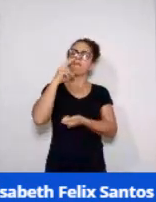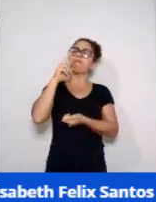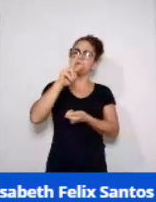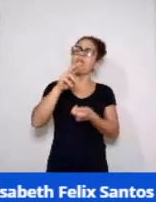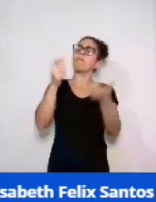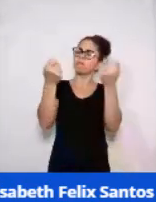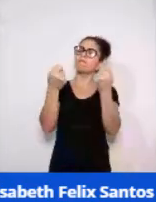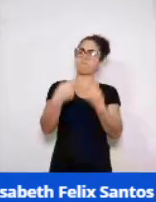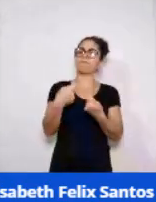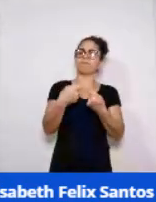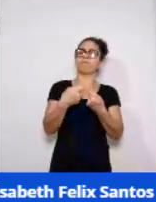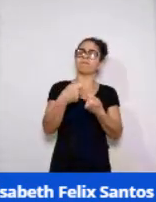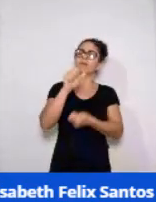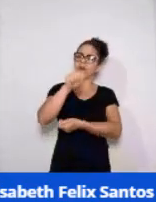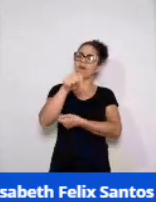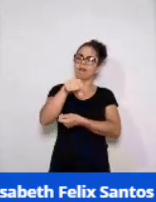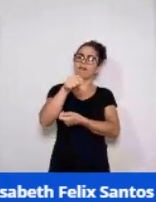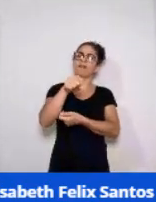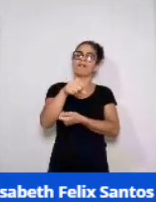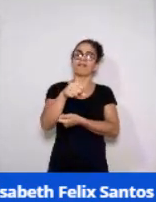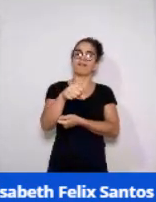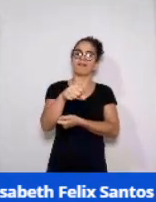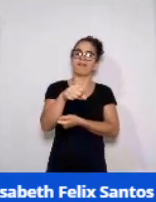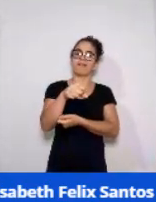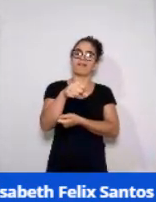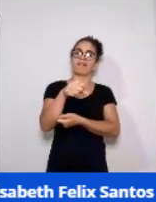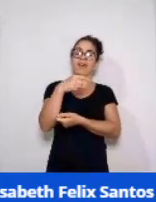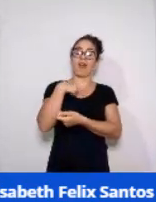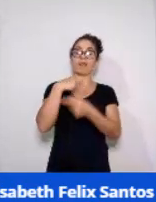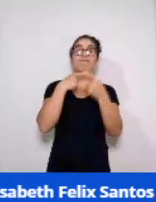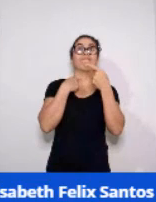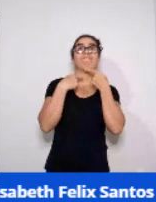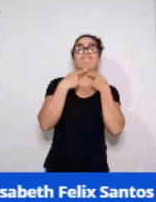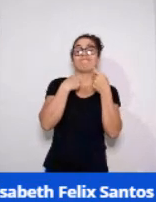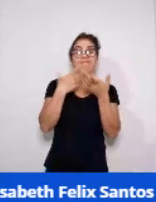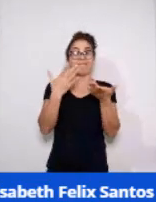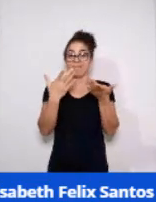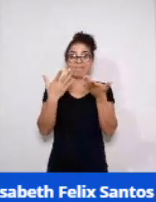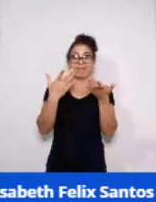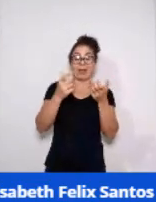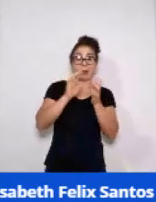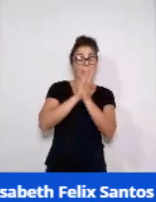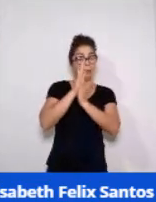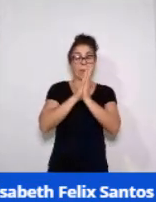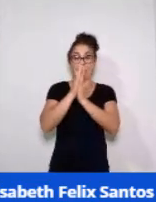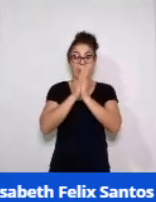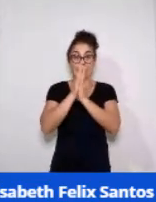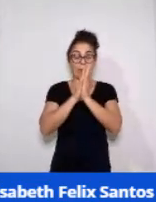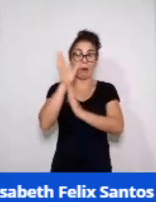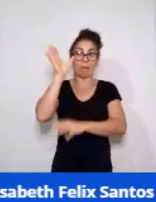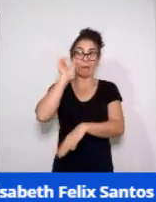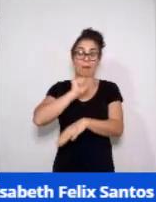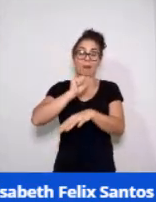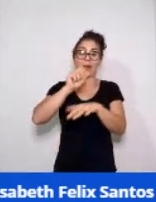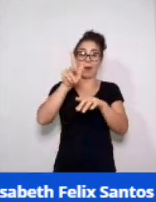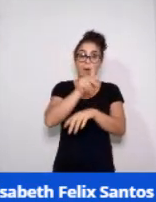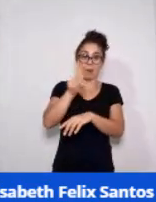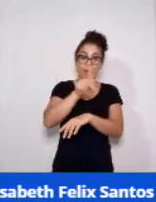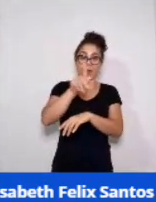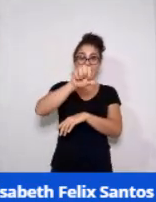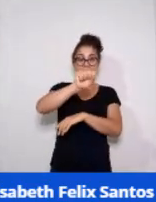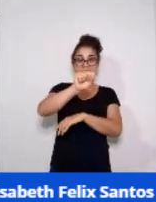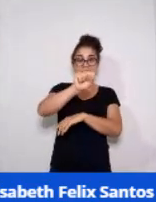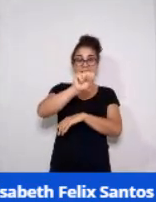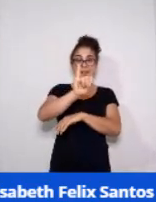É possível sim. Mas agora eu estou ansiosa aqui, que eu gostaria de ouvir a professora Simone. Cadê a